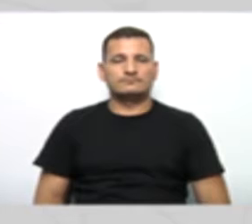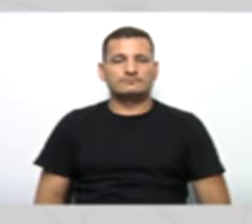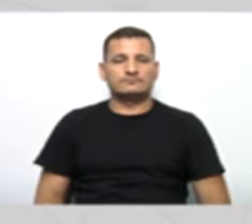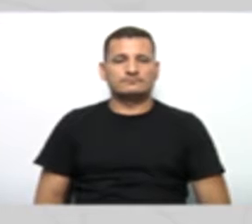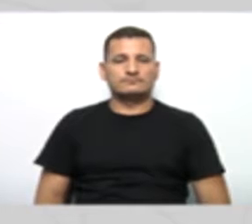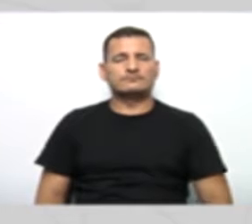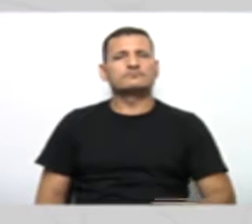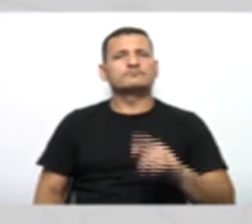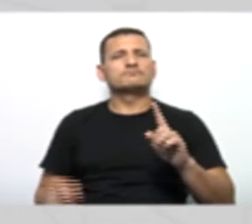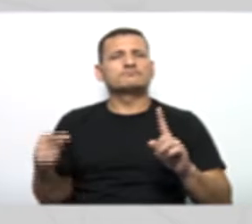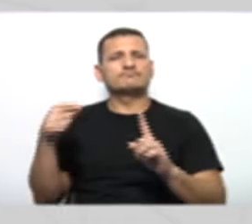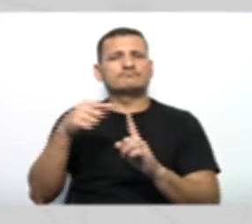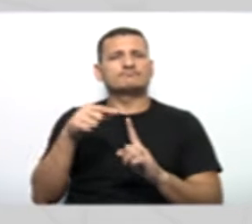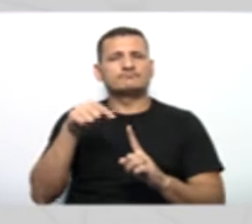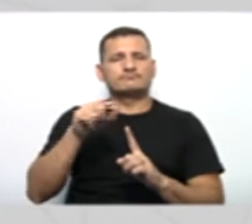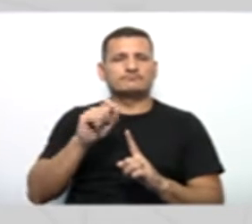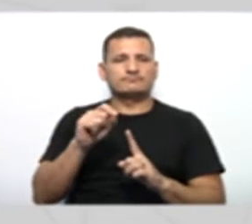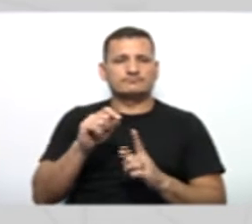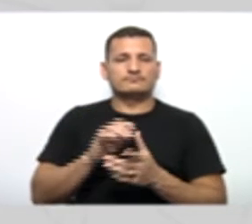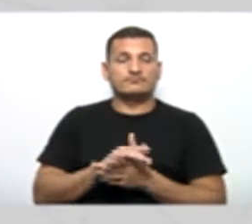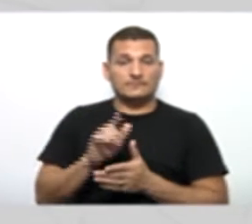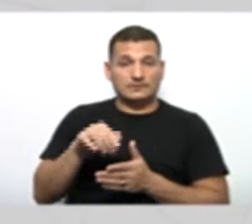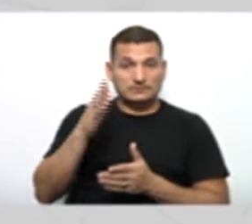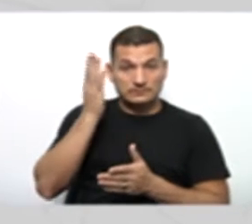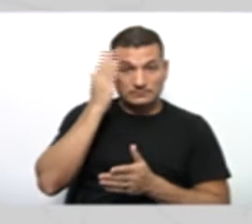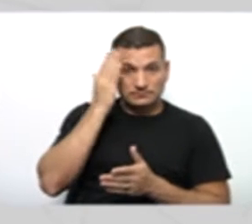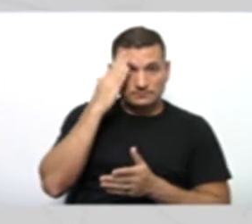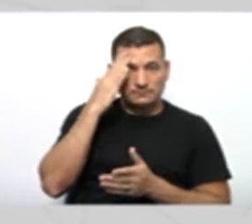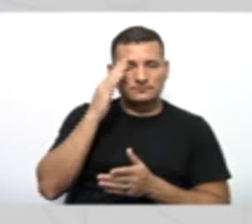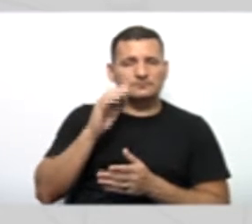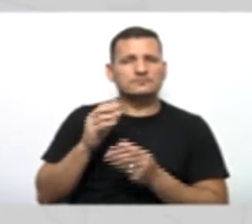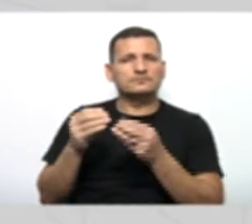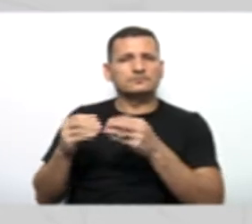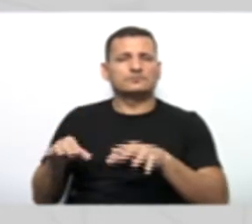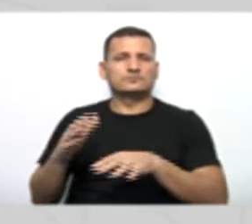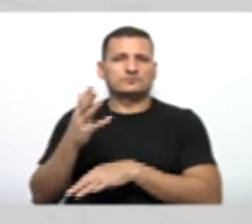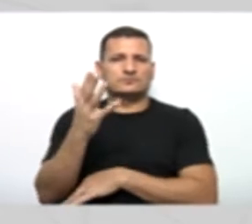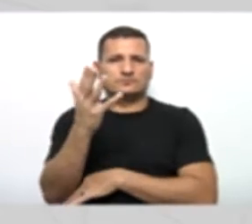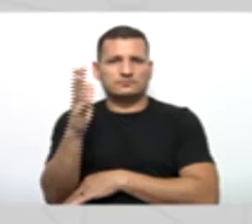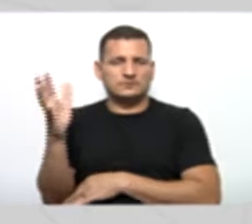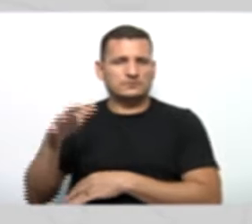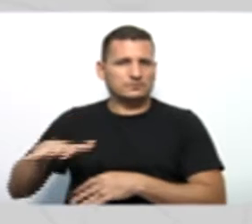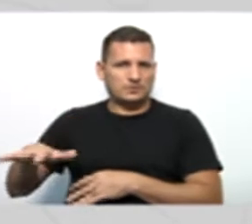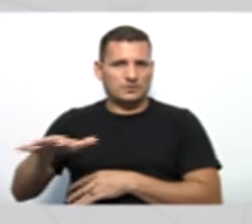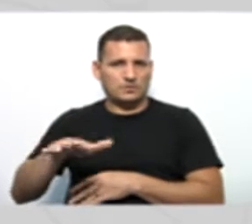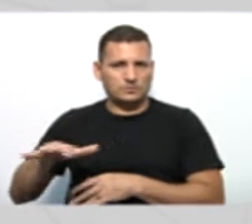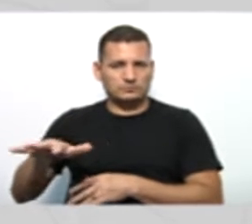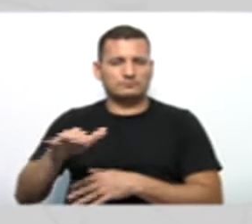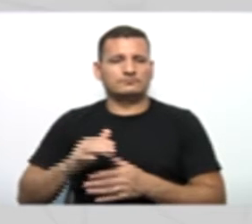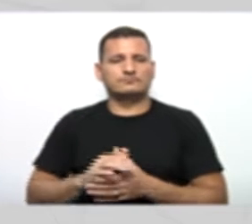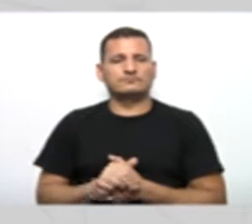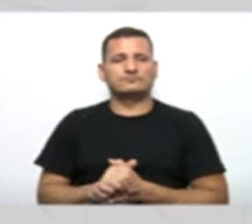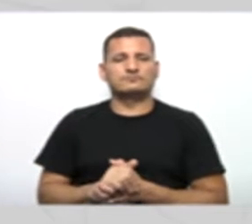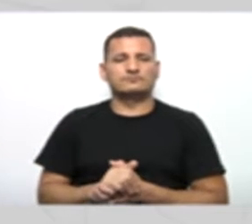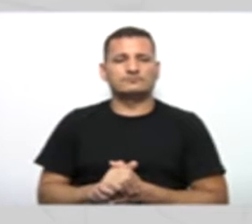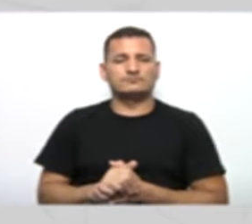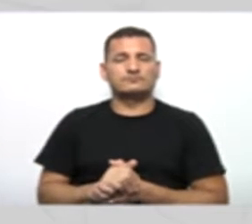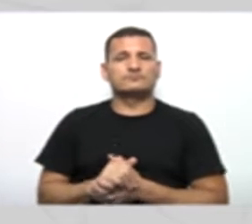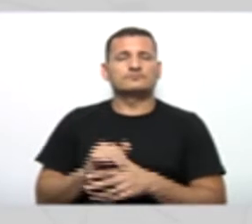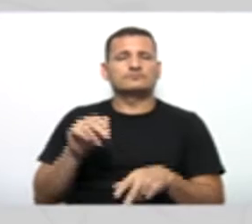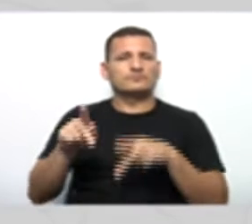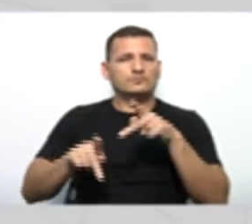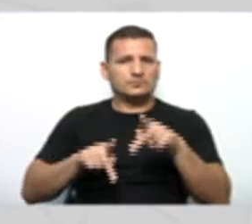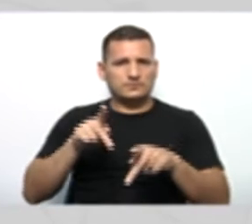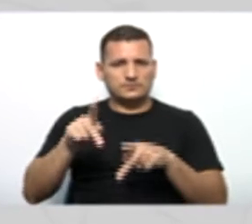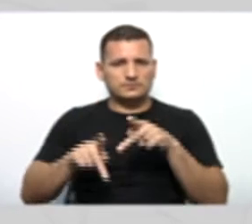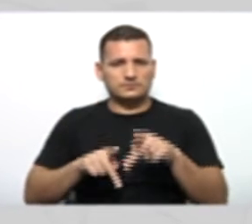Esses indicadores procuram medir o impacto das atividades das organizações sobre o meio ambiente e a população e